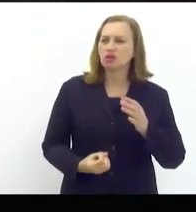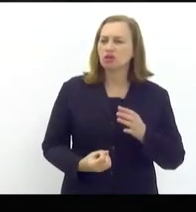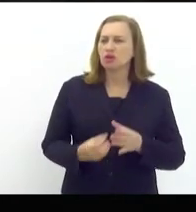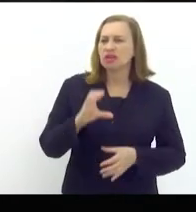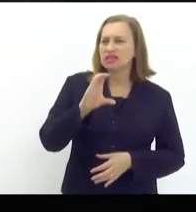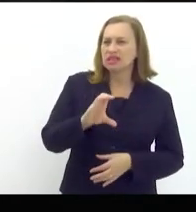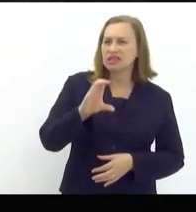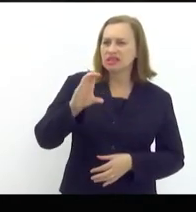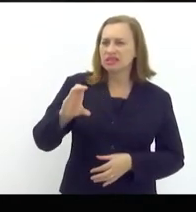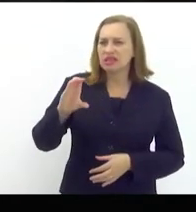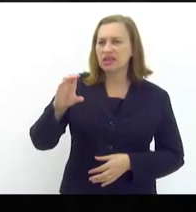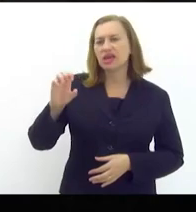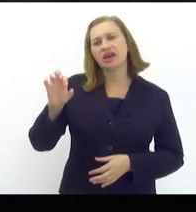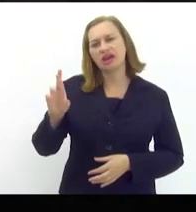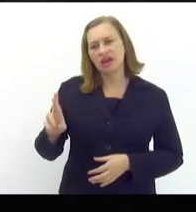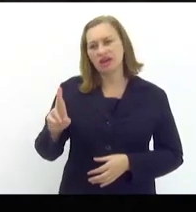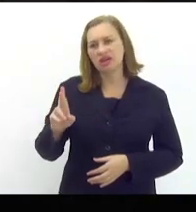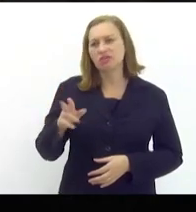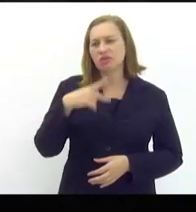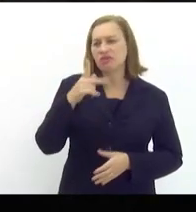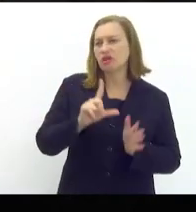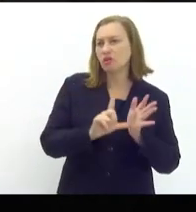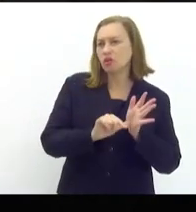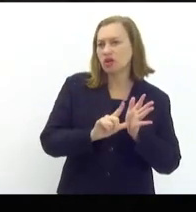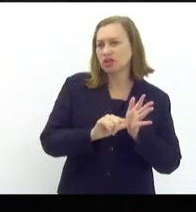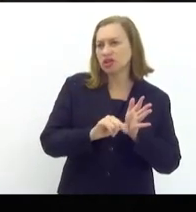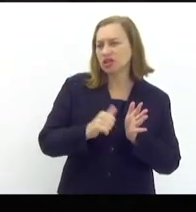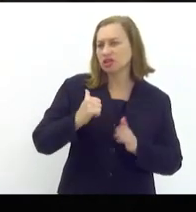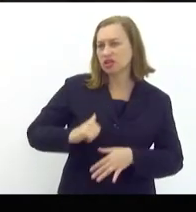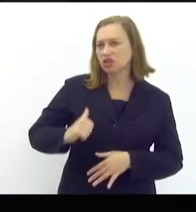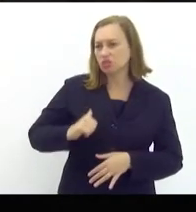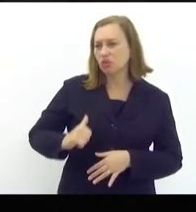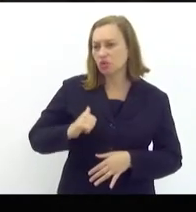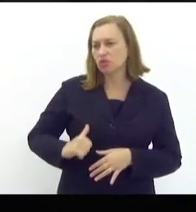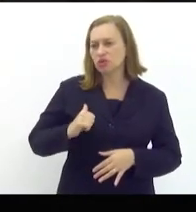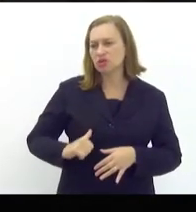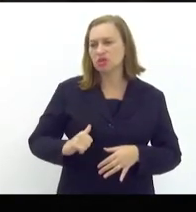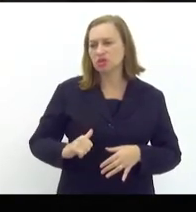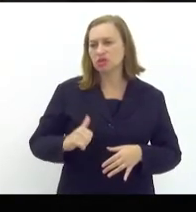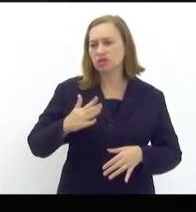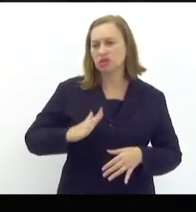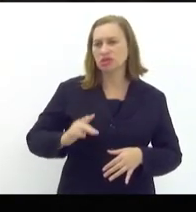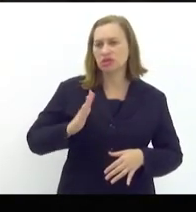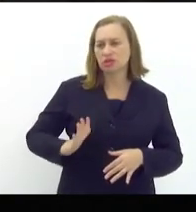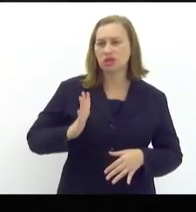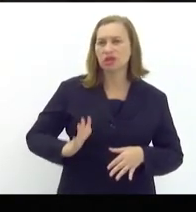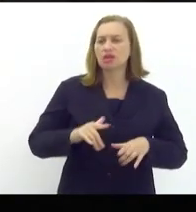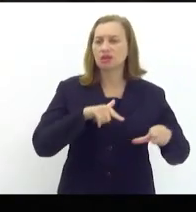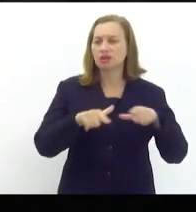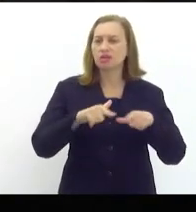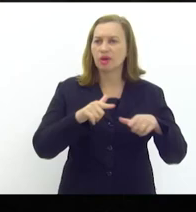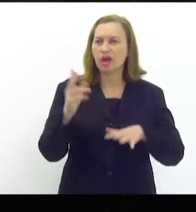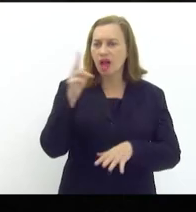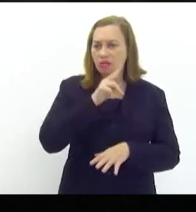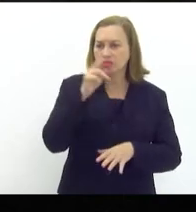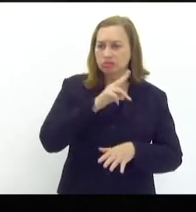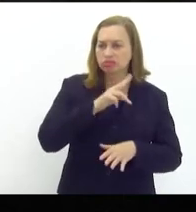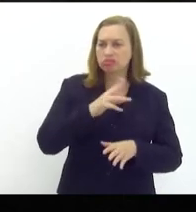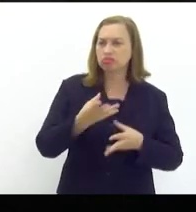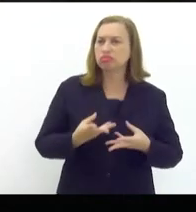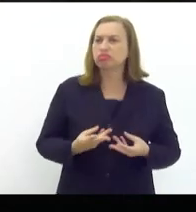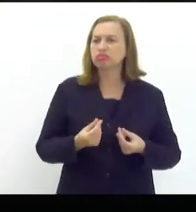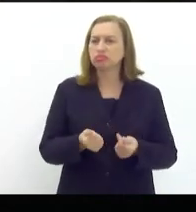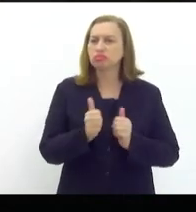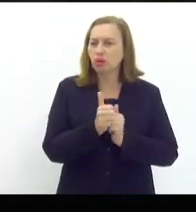Cederj para falar sobre o atraso das bolsas das condições de trabalho rapidamente me sensibilizei o mandato né está